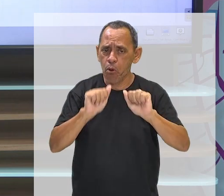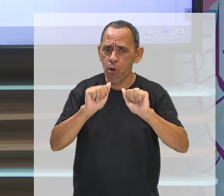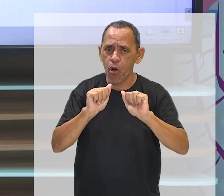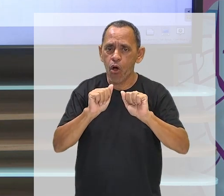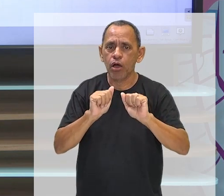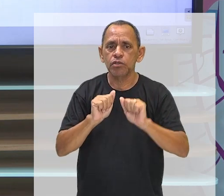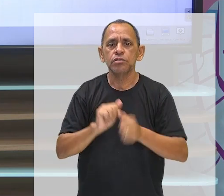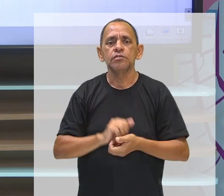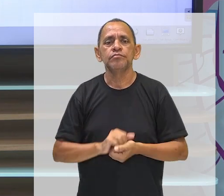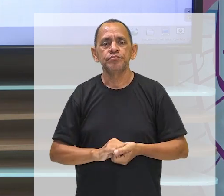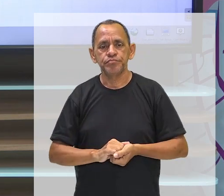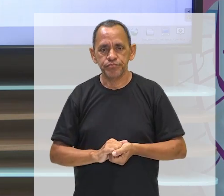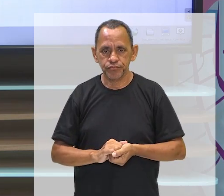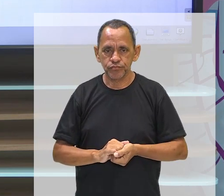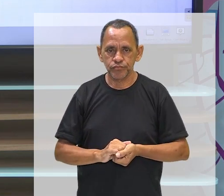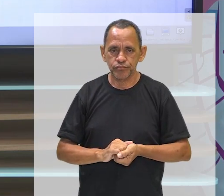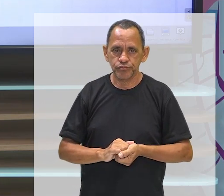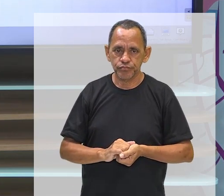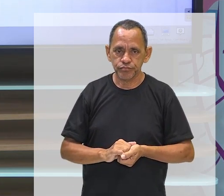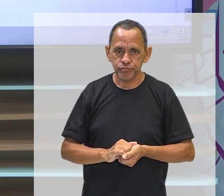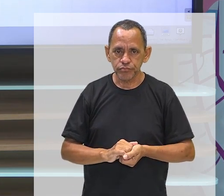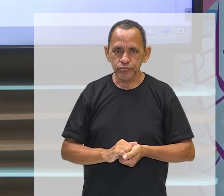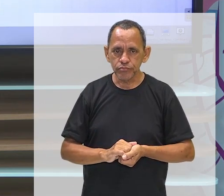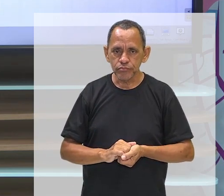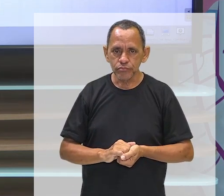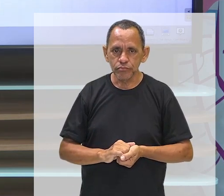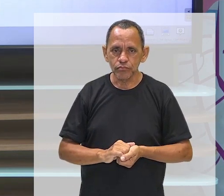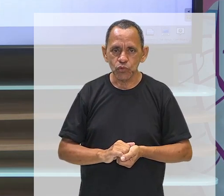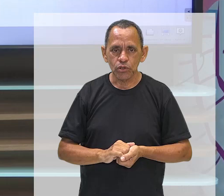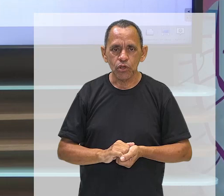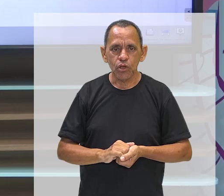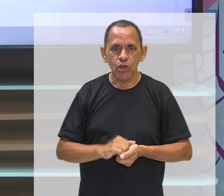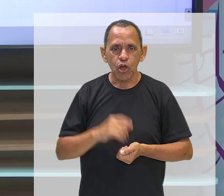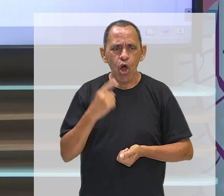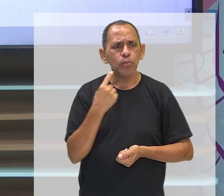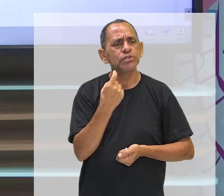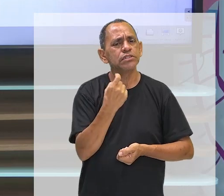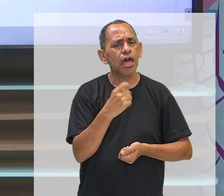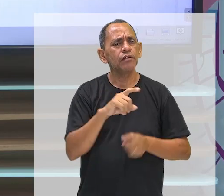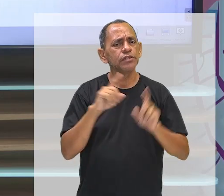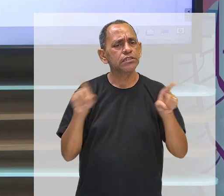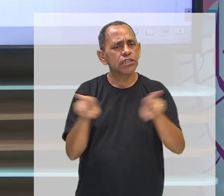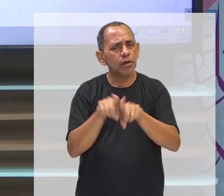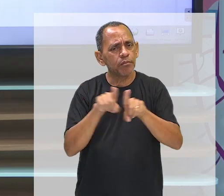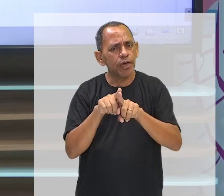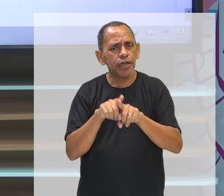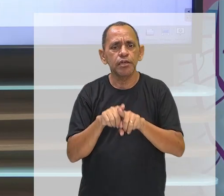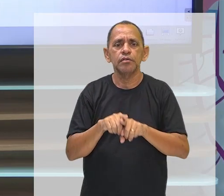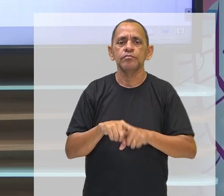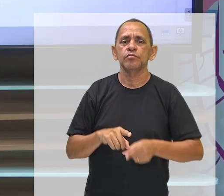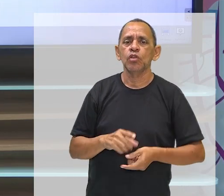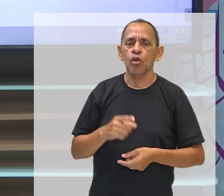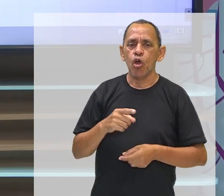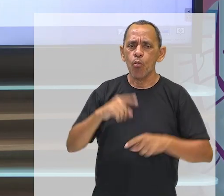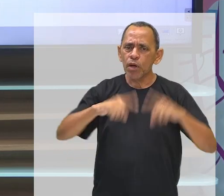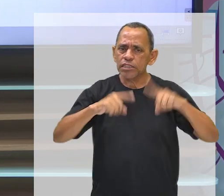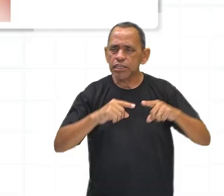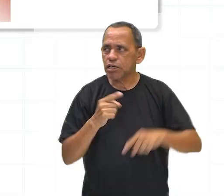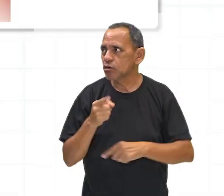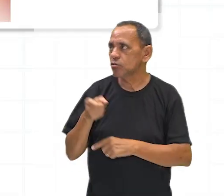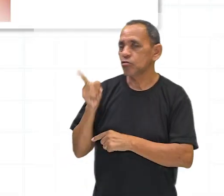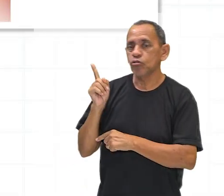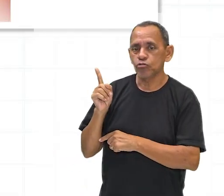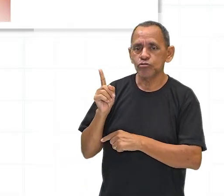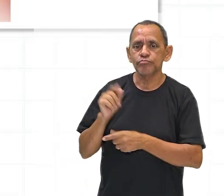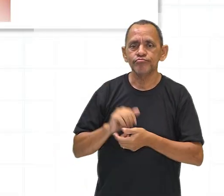masculino, né? Mais especificamente de cada um desses órgãos. Então vamos observar ali uma outra glândula que a gente já comentou, que foi a próstata. Agora a gente vê